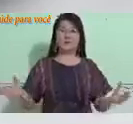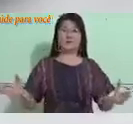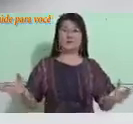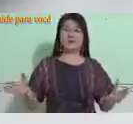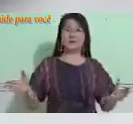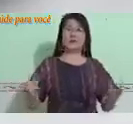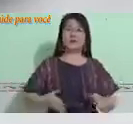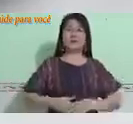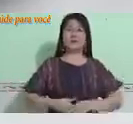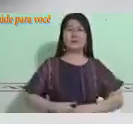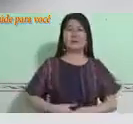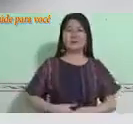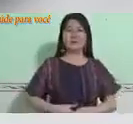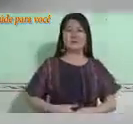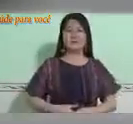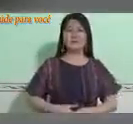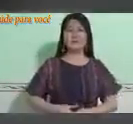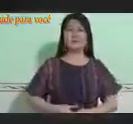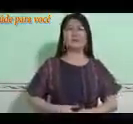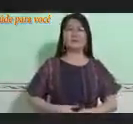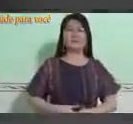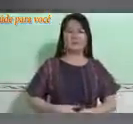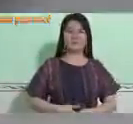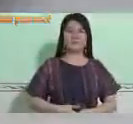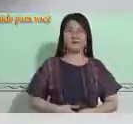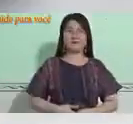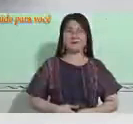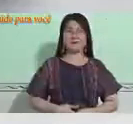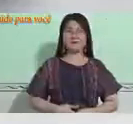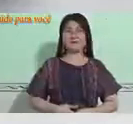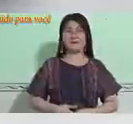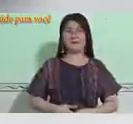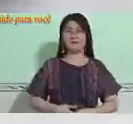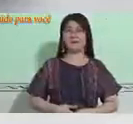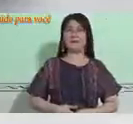oferecida gratuitamente pelo SUSE, acento agudo,